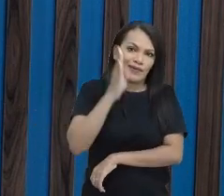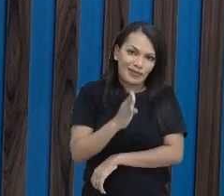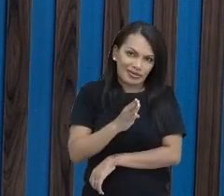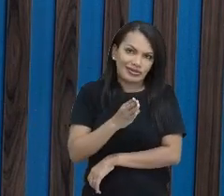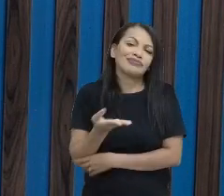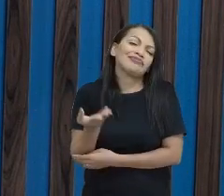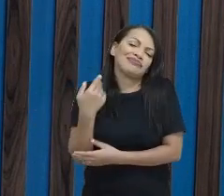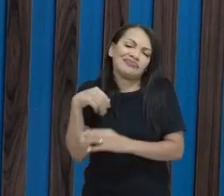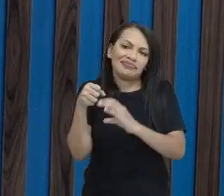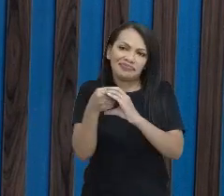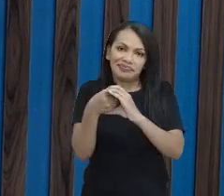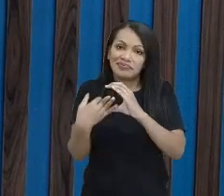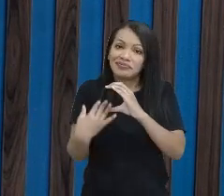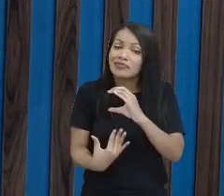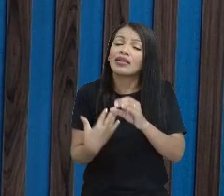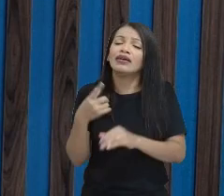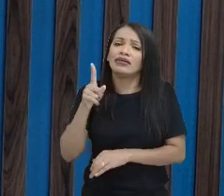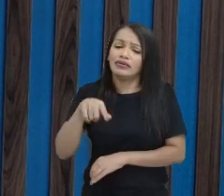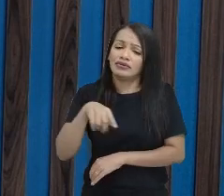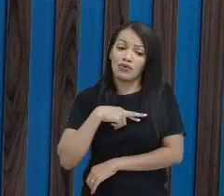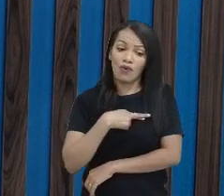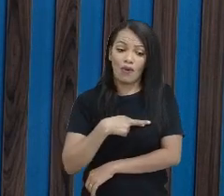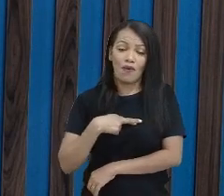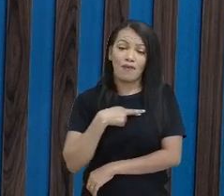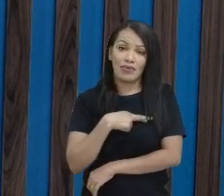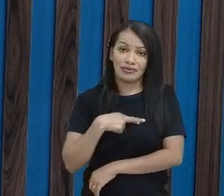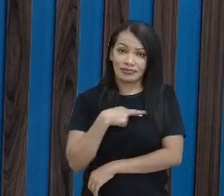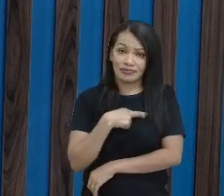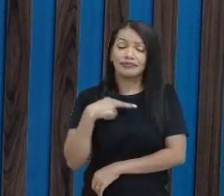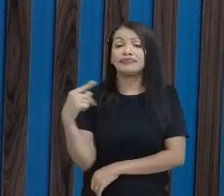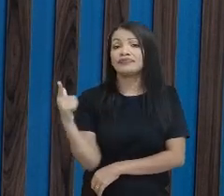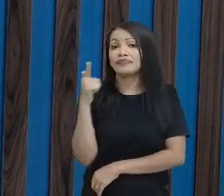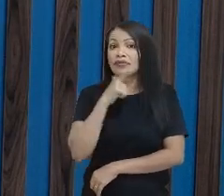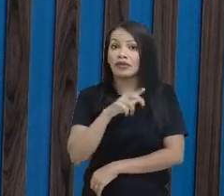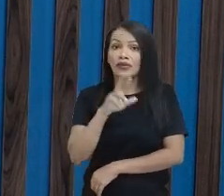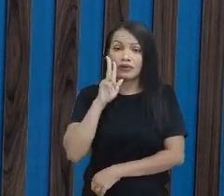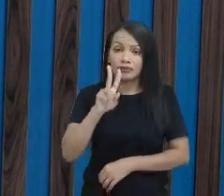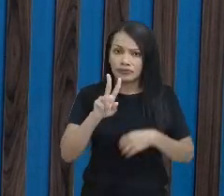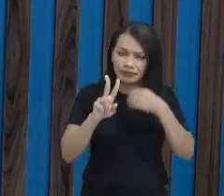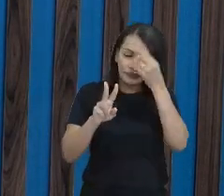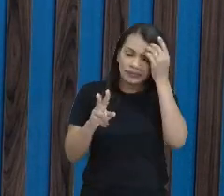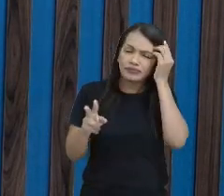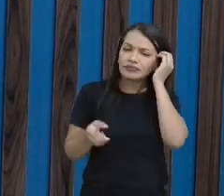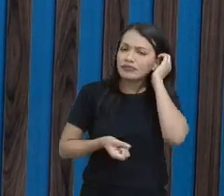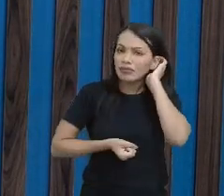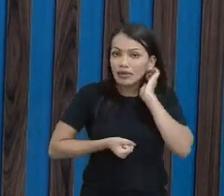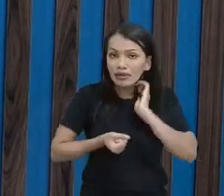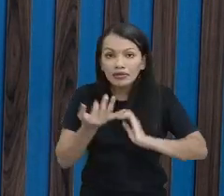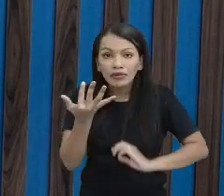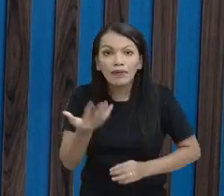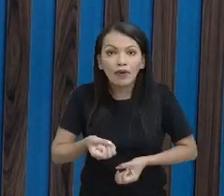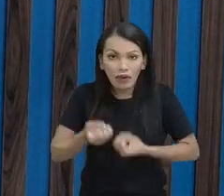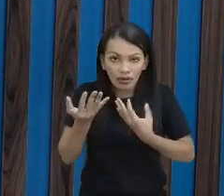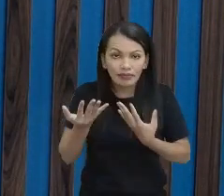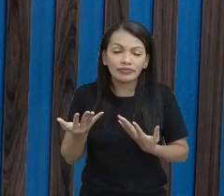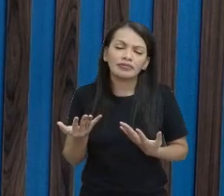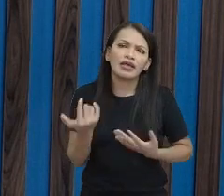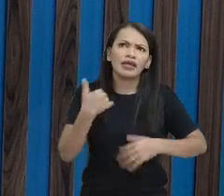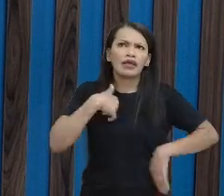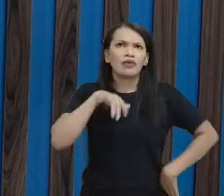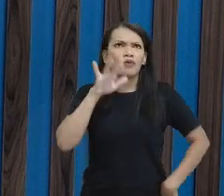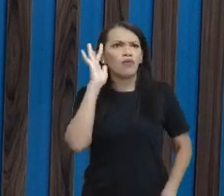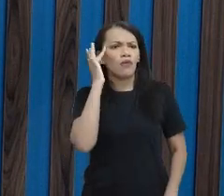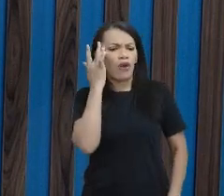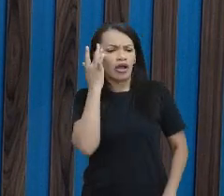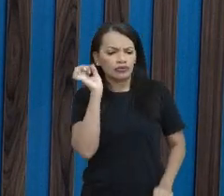são características do romantismo, né? Que a gente consegue ver nesse poema. E aí, eu acho